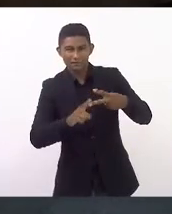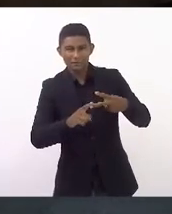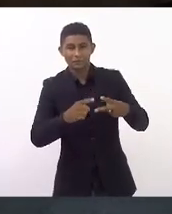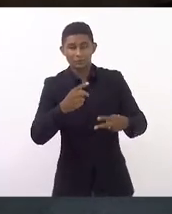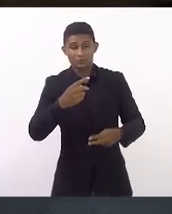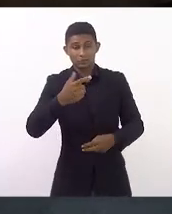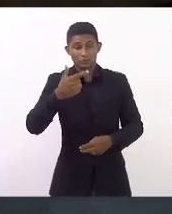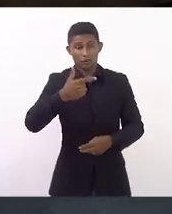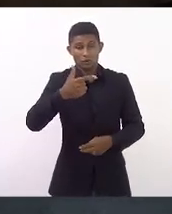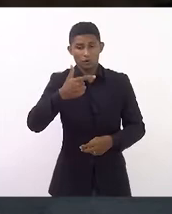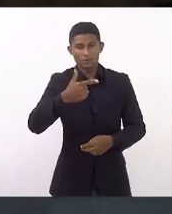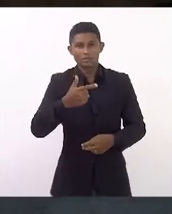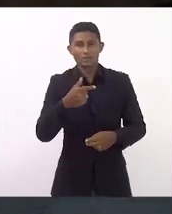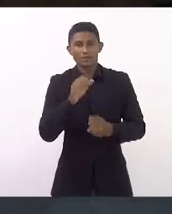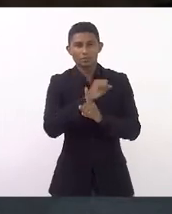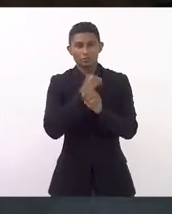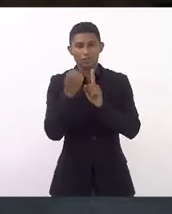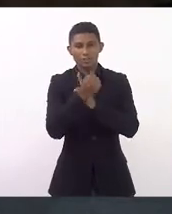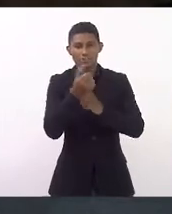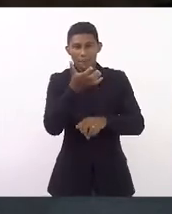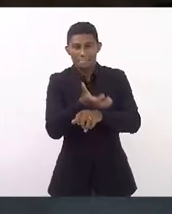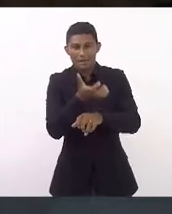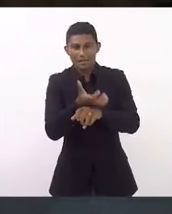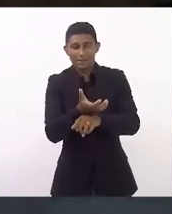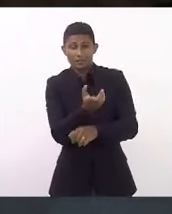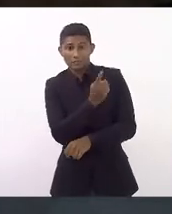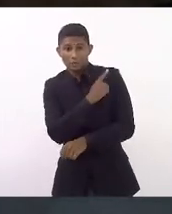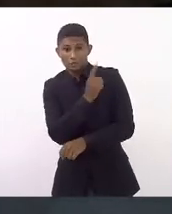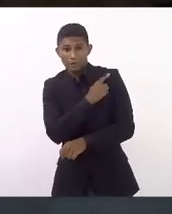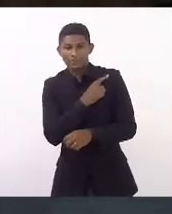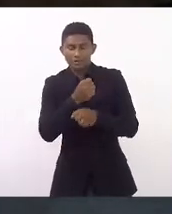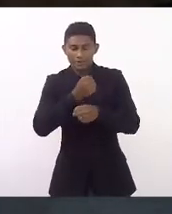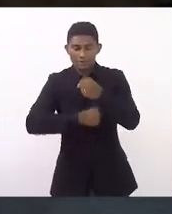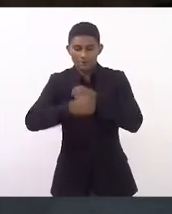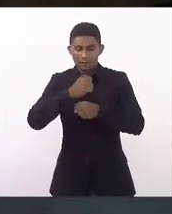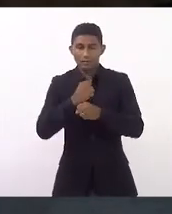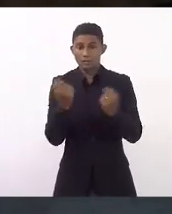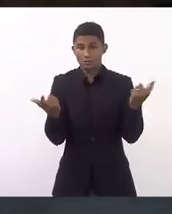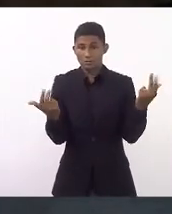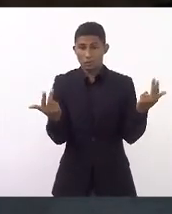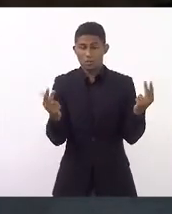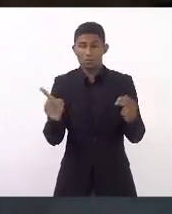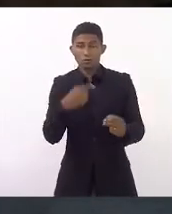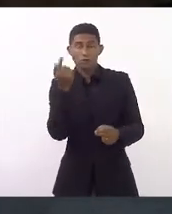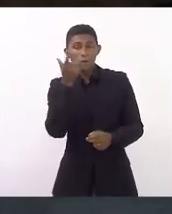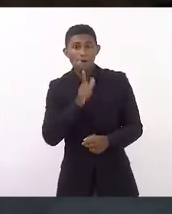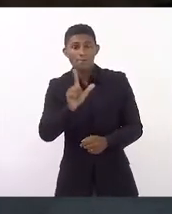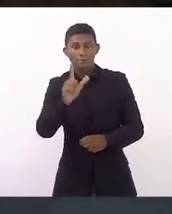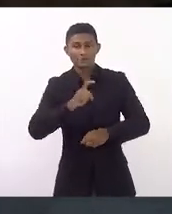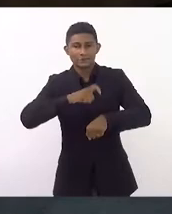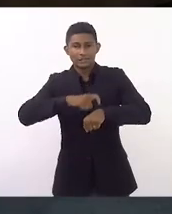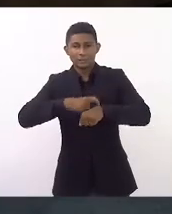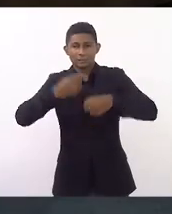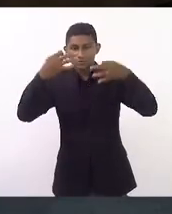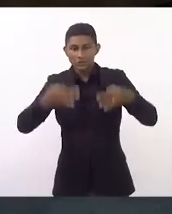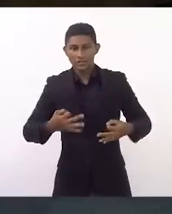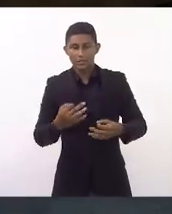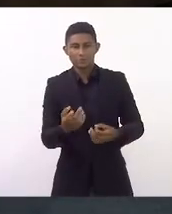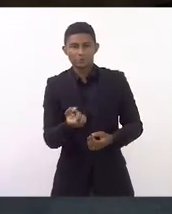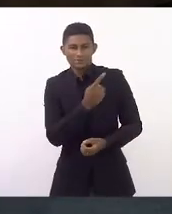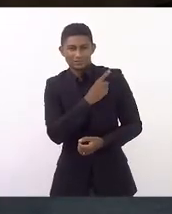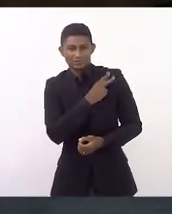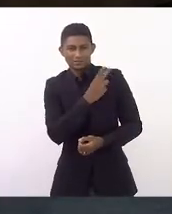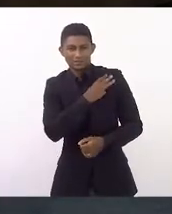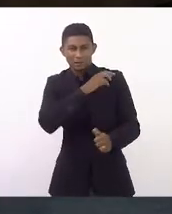ano do ensino médio da rede estadual continuasse do mesmo jeito que no ano passado e a gente ganhasse, okay, o tempo necessário para debater a reforma. Portanto, é